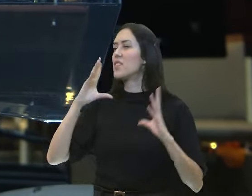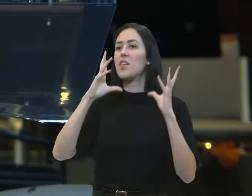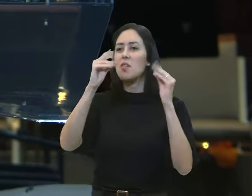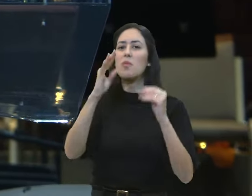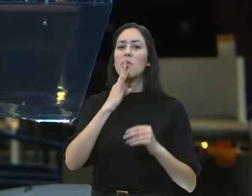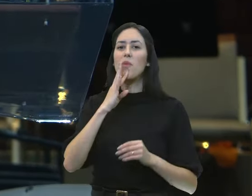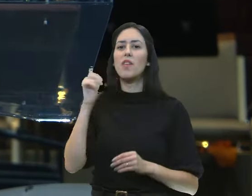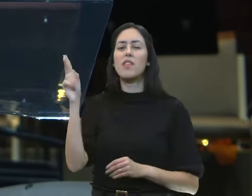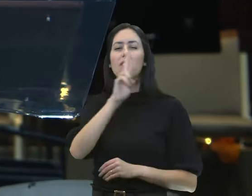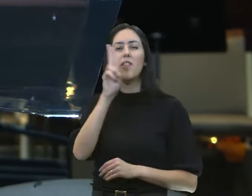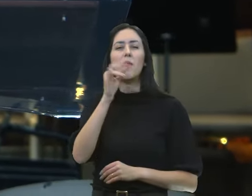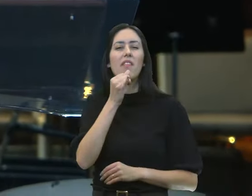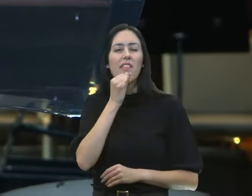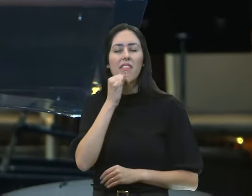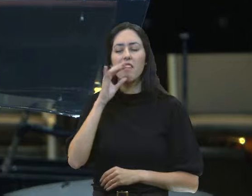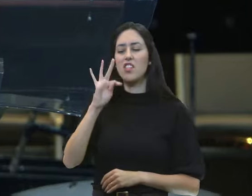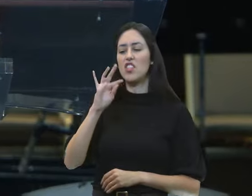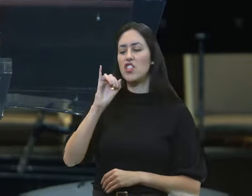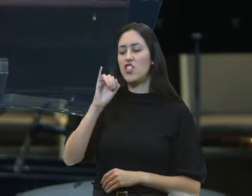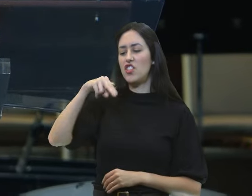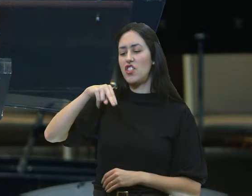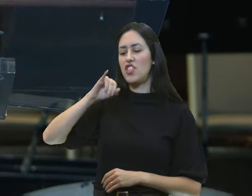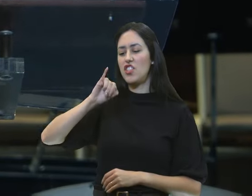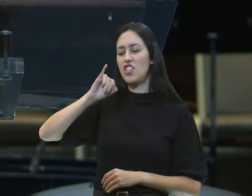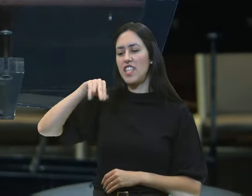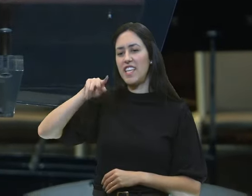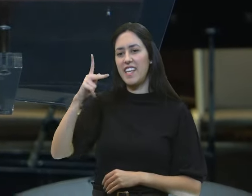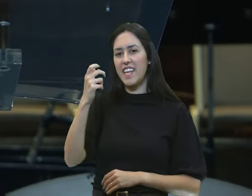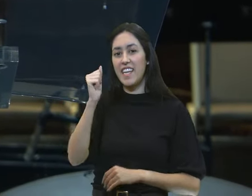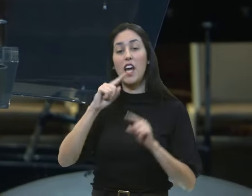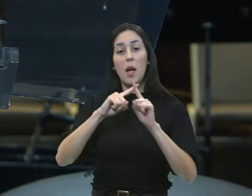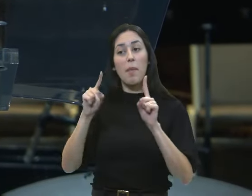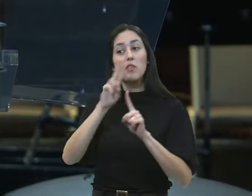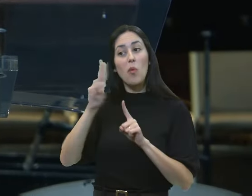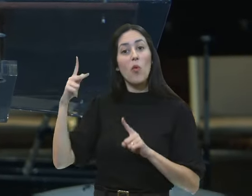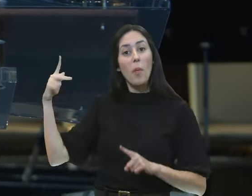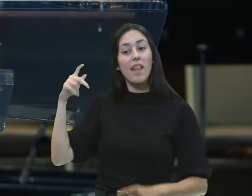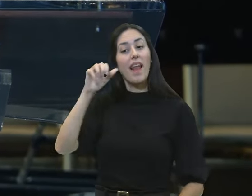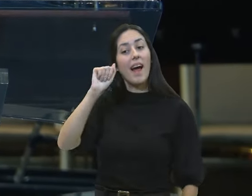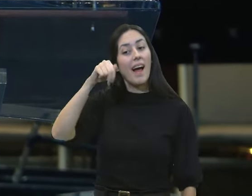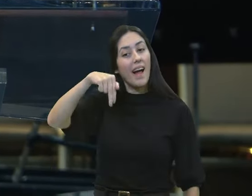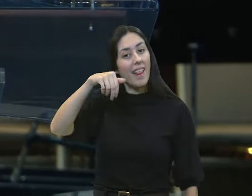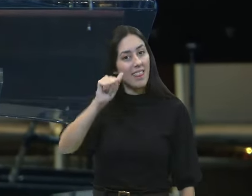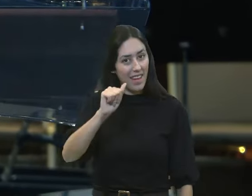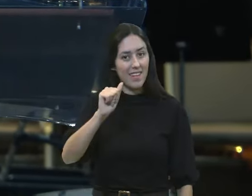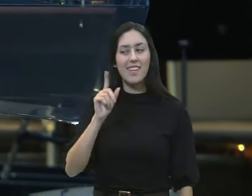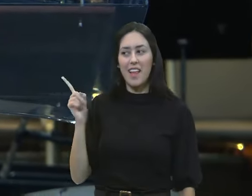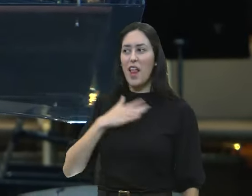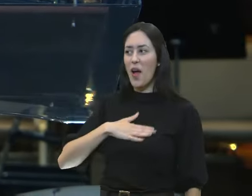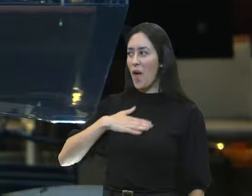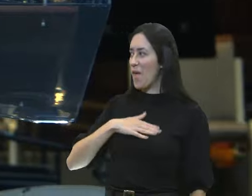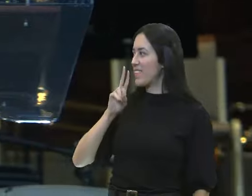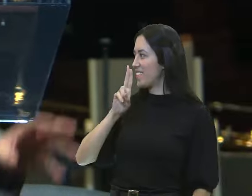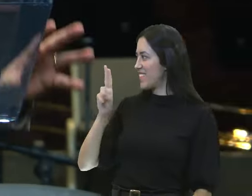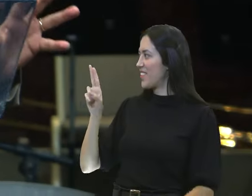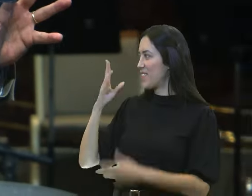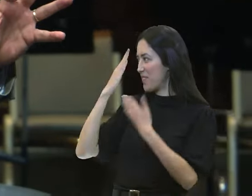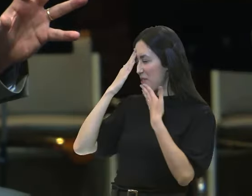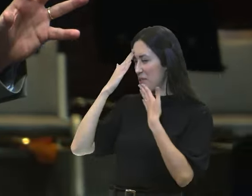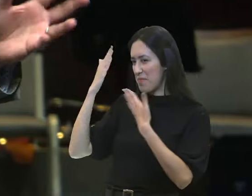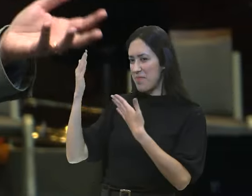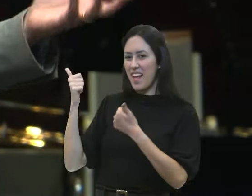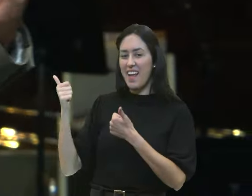como Tininha, mas o nome é Ana Cristina, e ela gosta muito do nome, tá bom? Obrigado, meu amor, senta lá. Às vezes